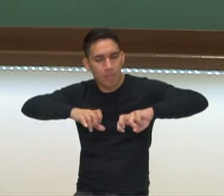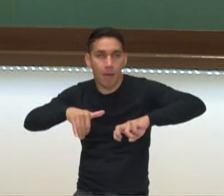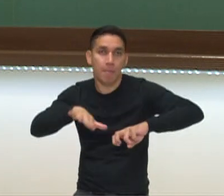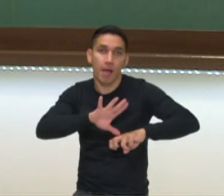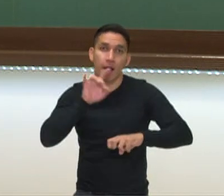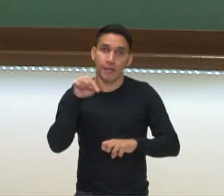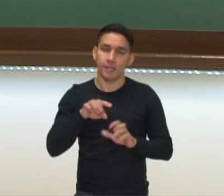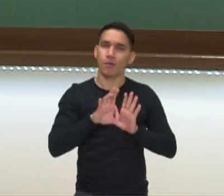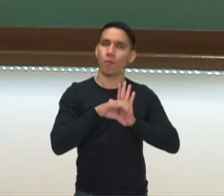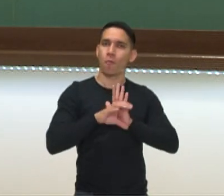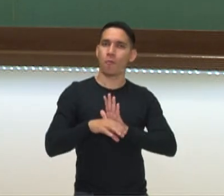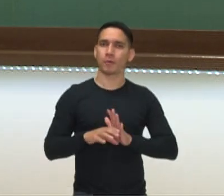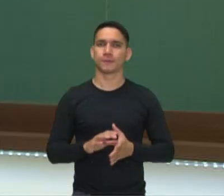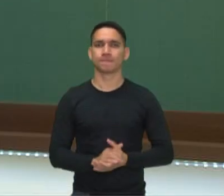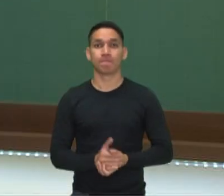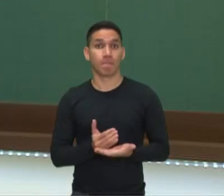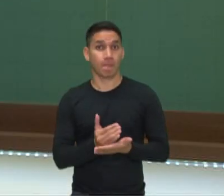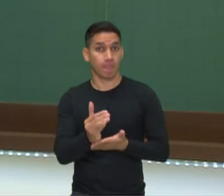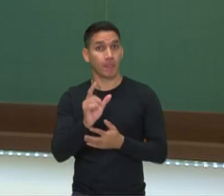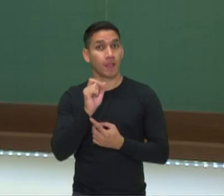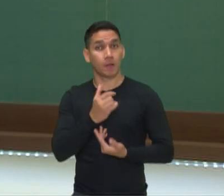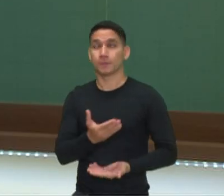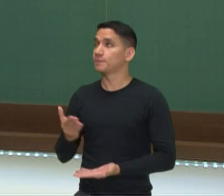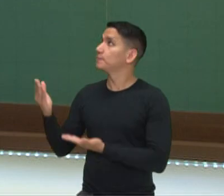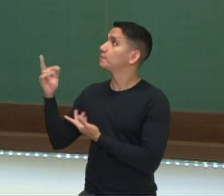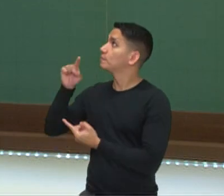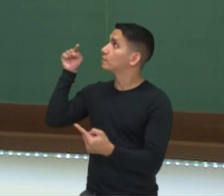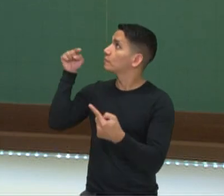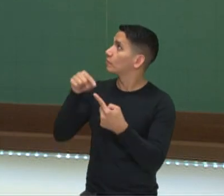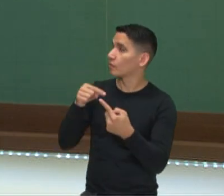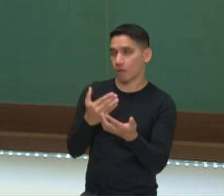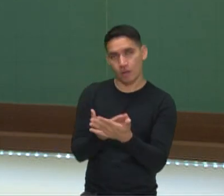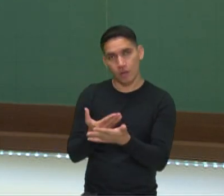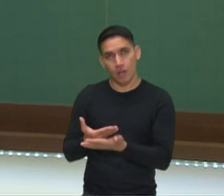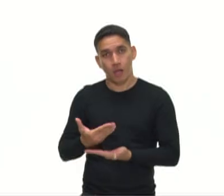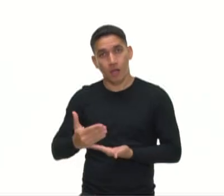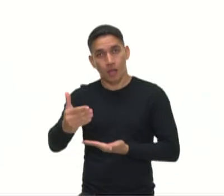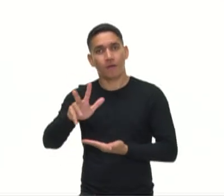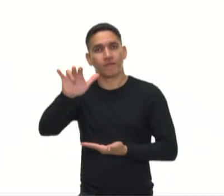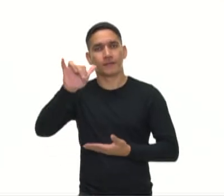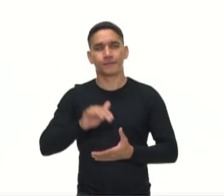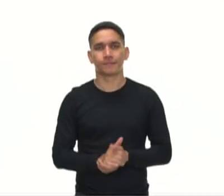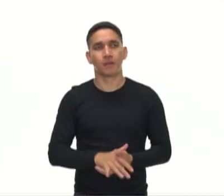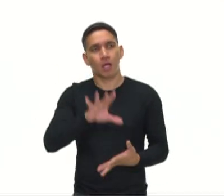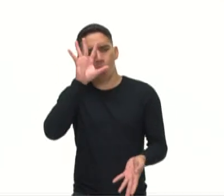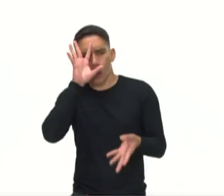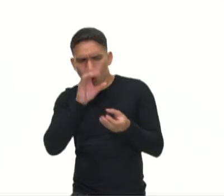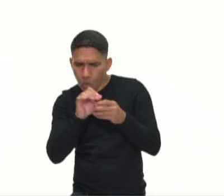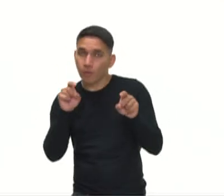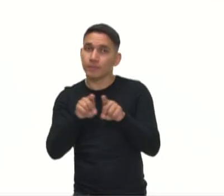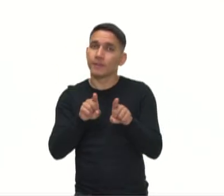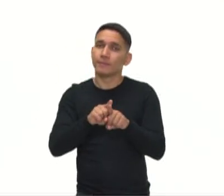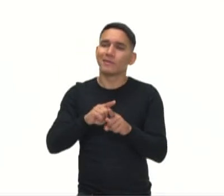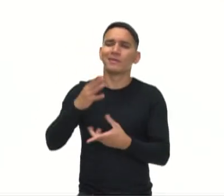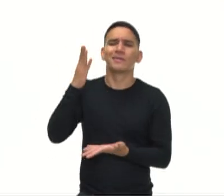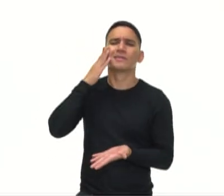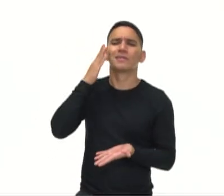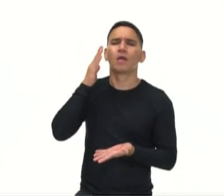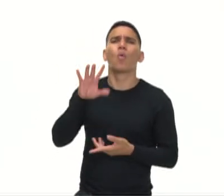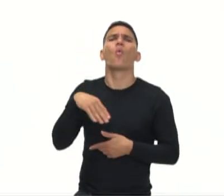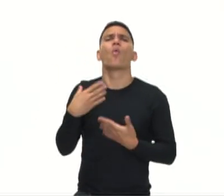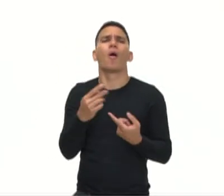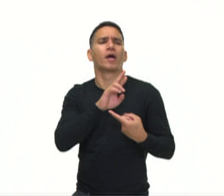nestes conceitos. Começando aqui, então, com os objetivos da aula de hoje. Compreender e reconhecer as